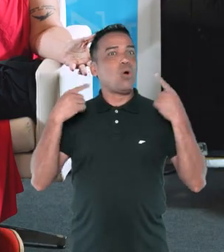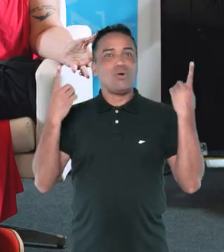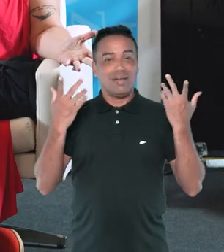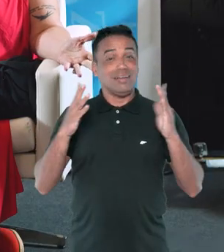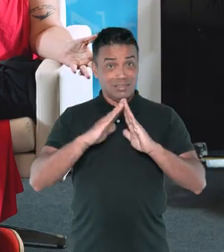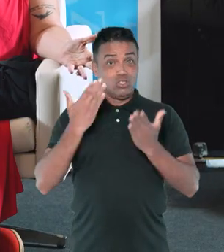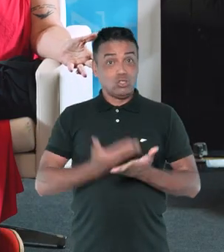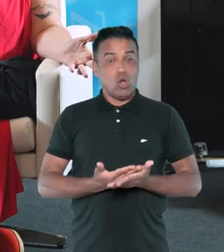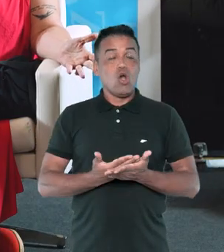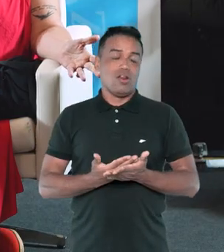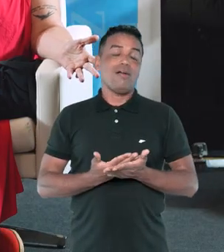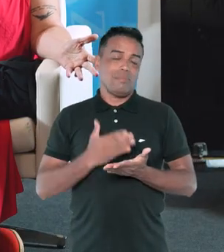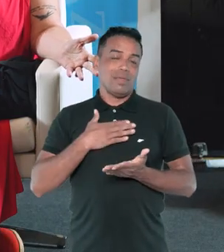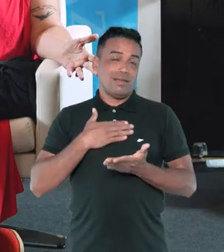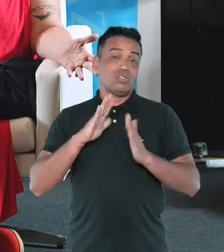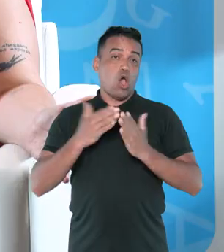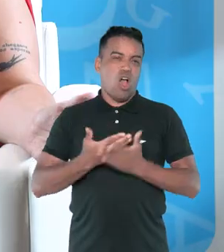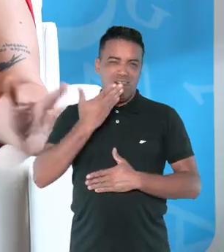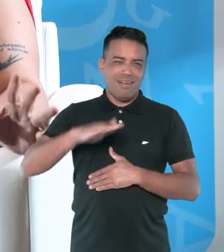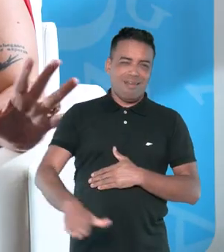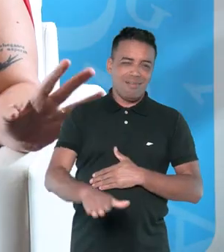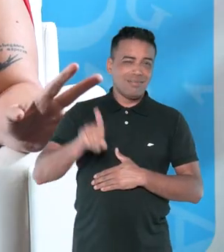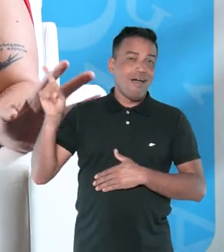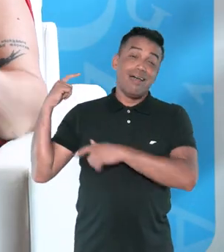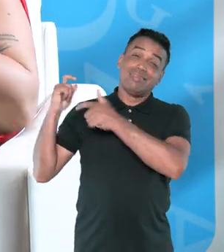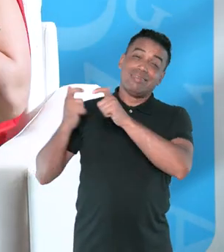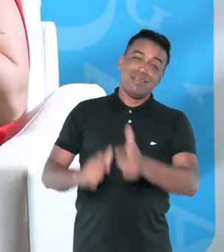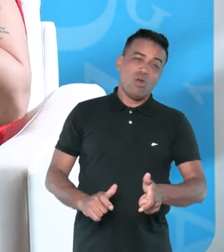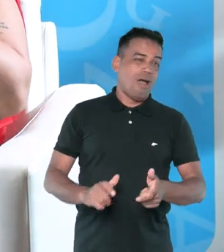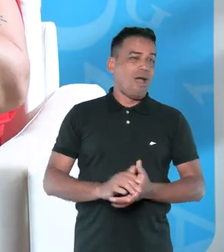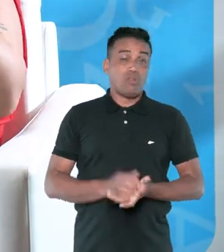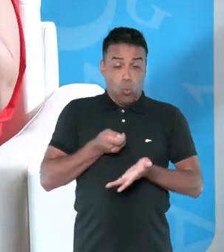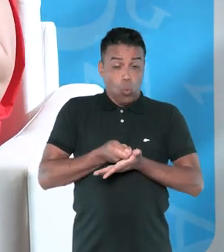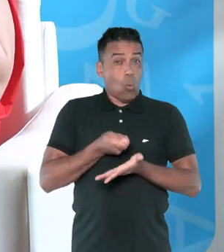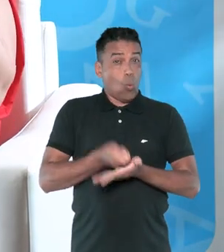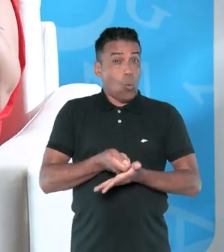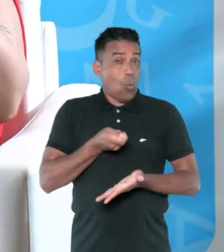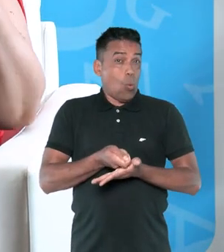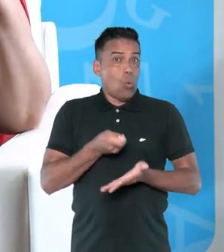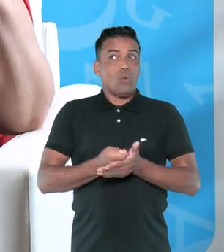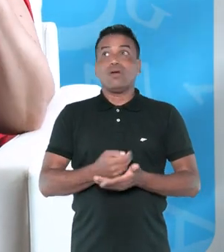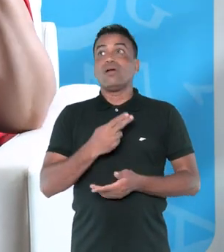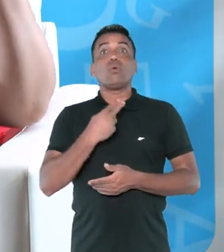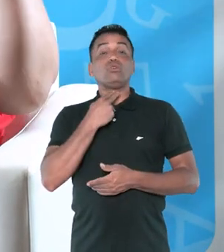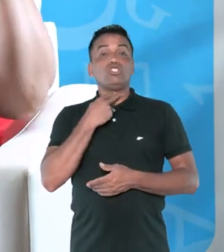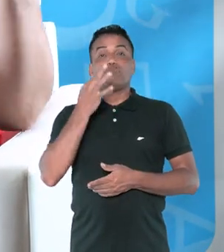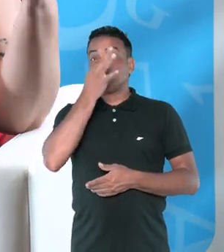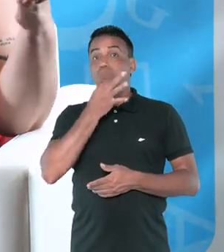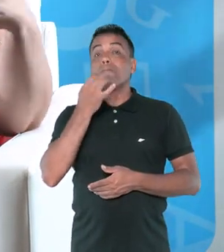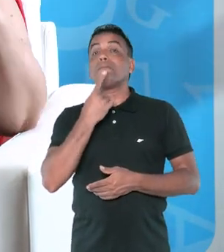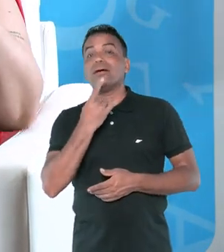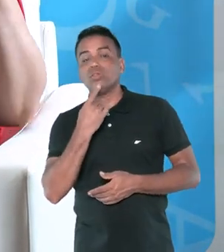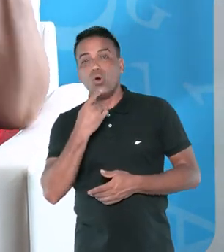que eu estudava era muito tradicional, então era muito rigoroso, tudo muito rigoroso. A gente não podia usar batom, cabelo, não